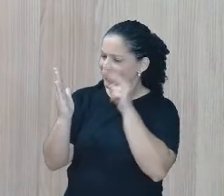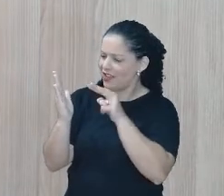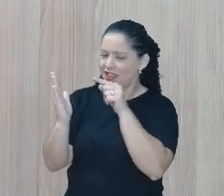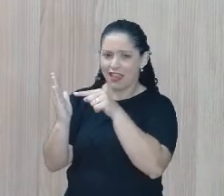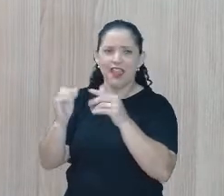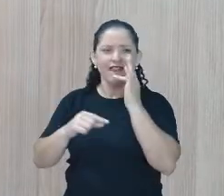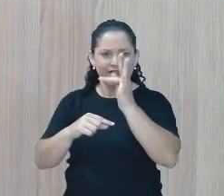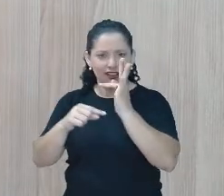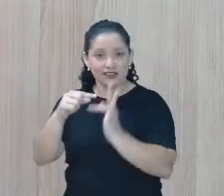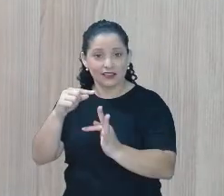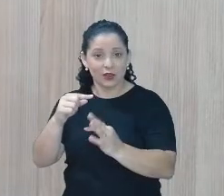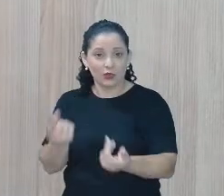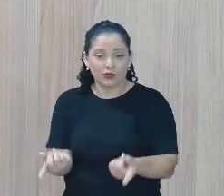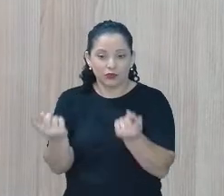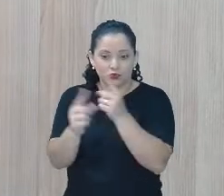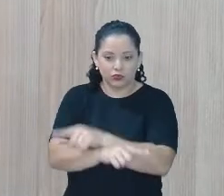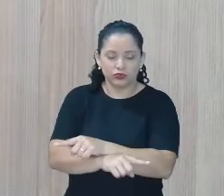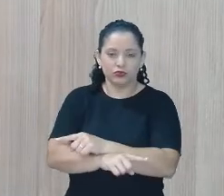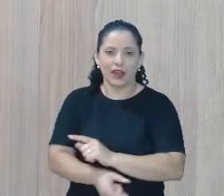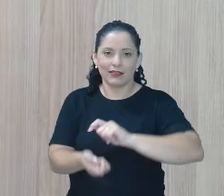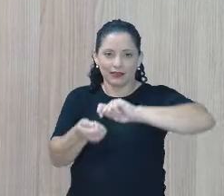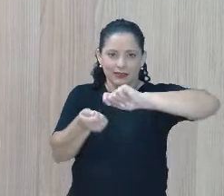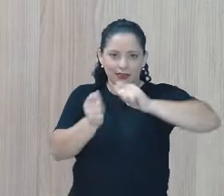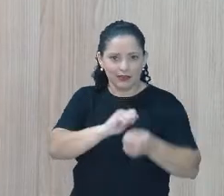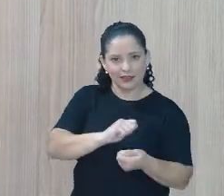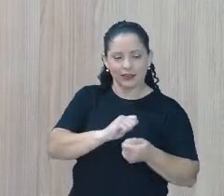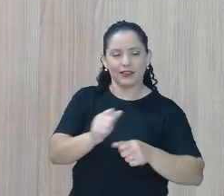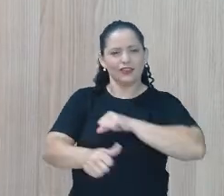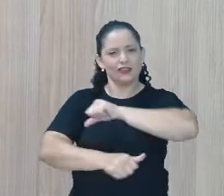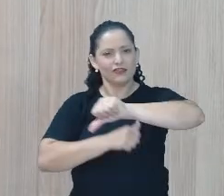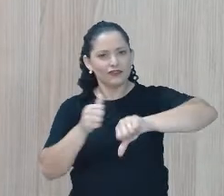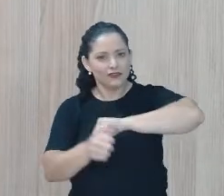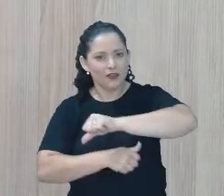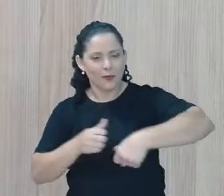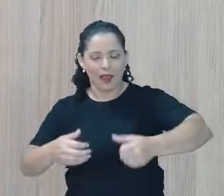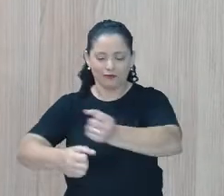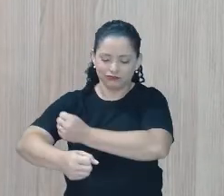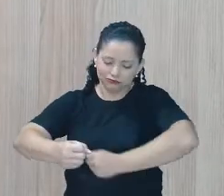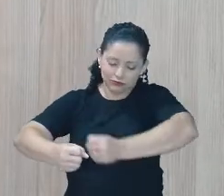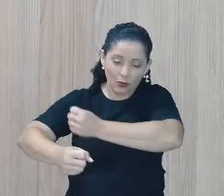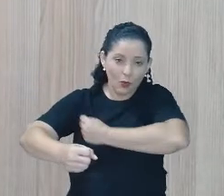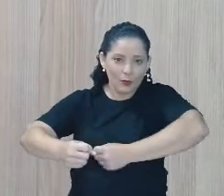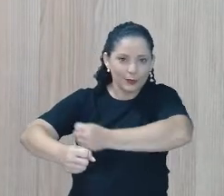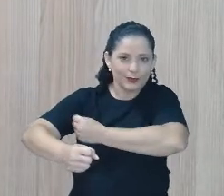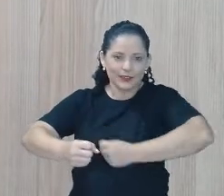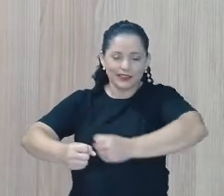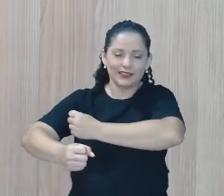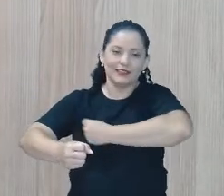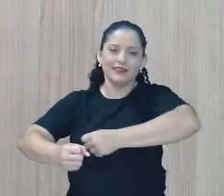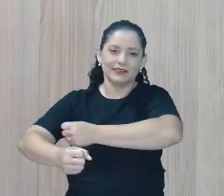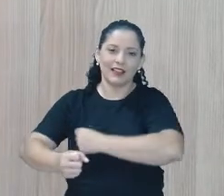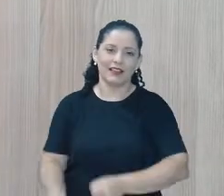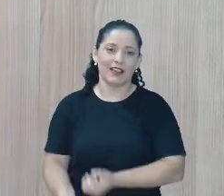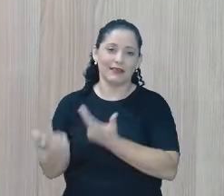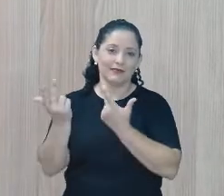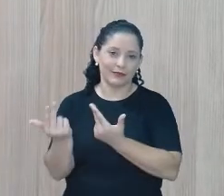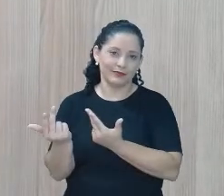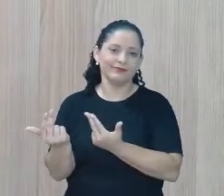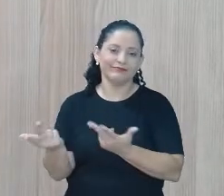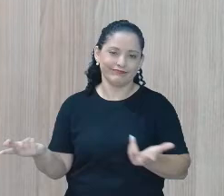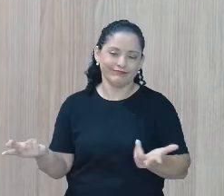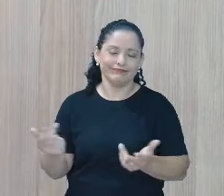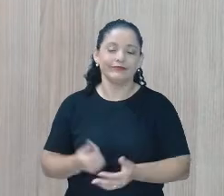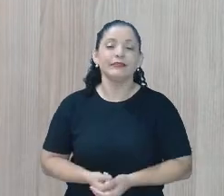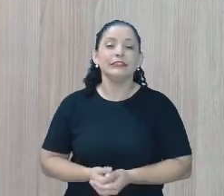conseguimos transformar para poder realizar aquele alimento que nós vamos fazer de acordo com o que nós queremos no nosso